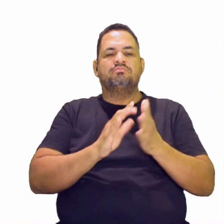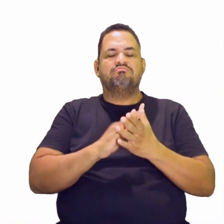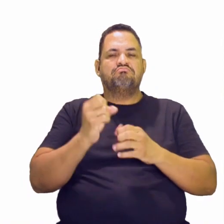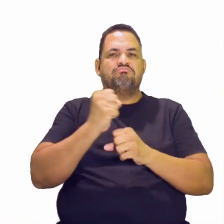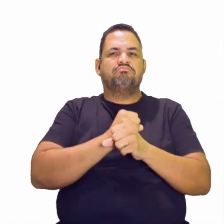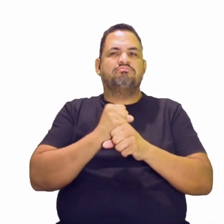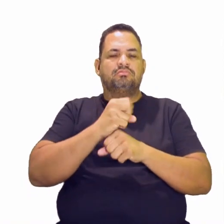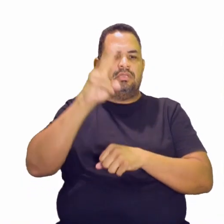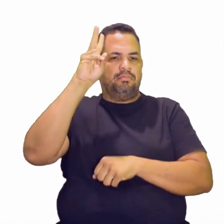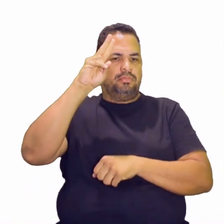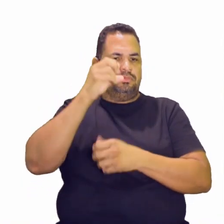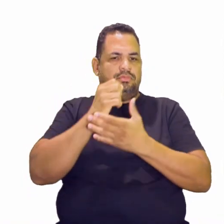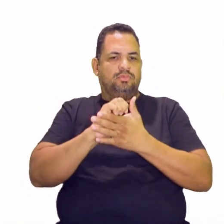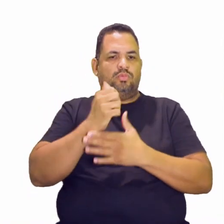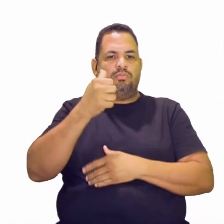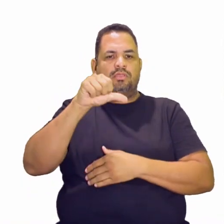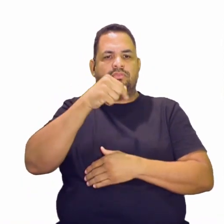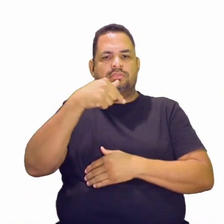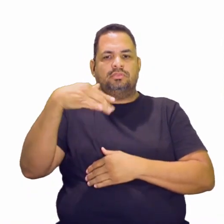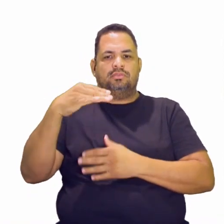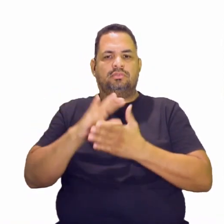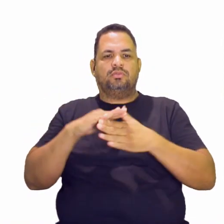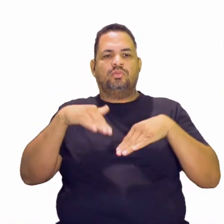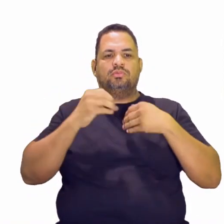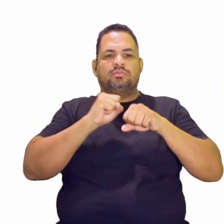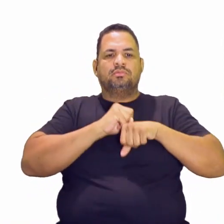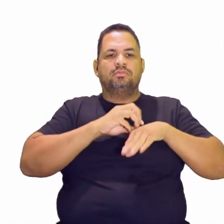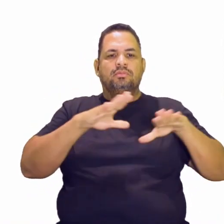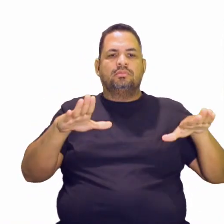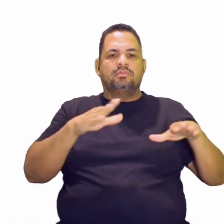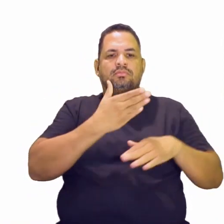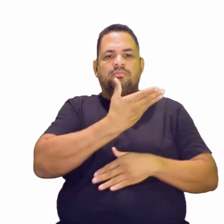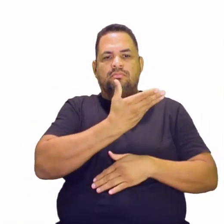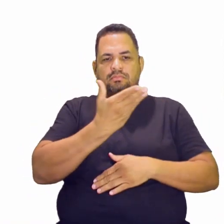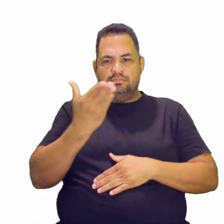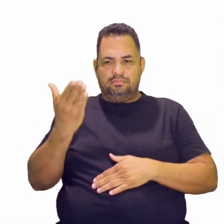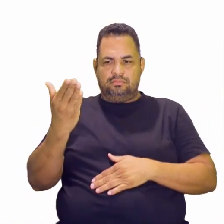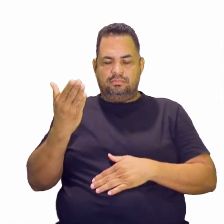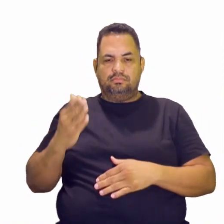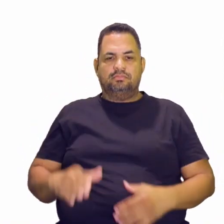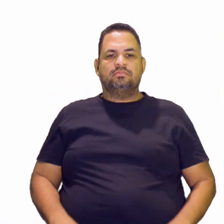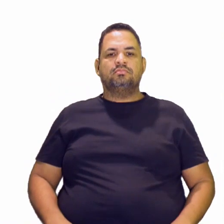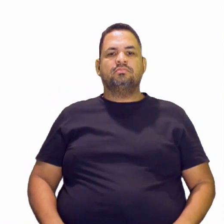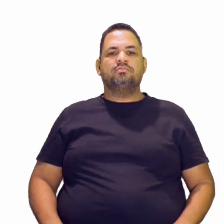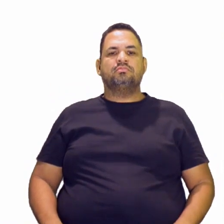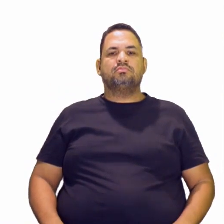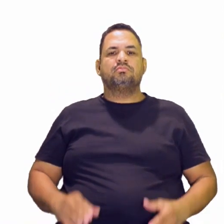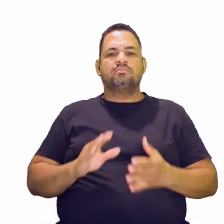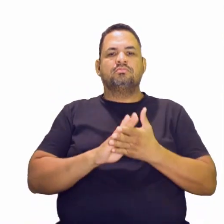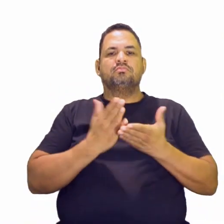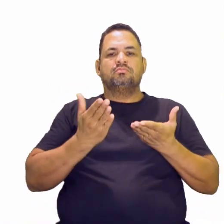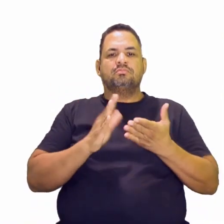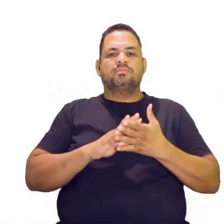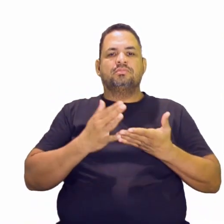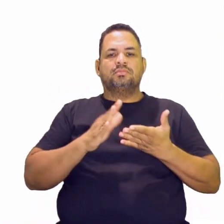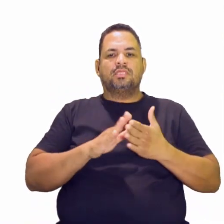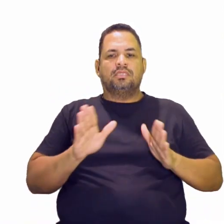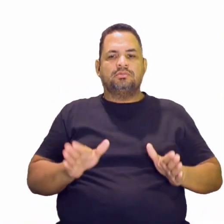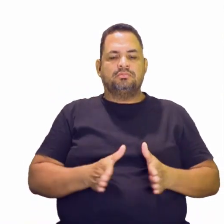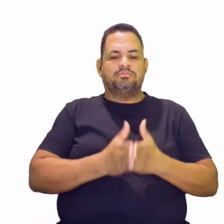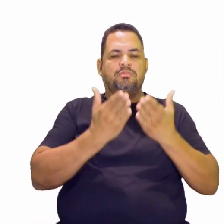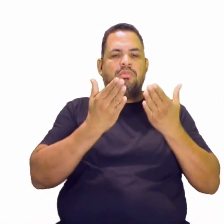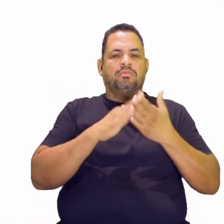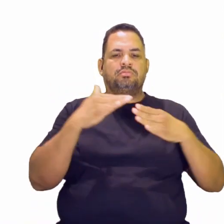1970, quando da proliferação dos chamados bailes black, nas periferias dos grandes